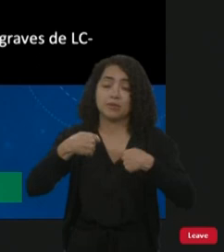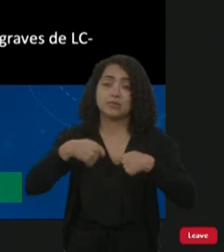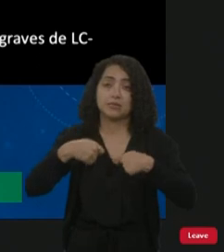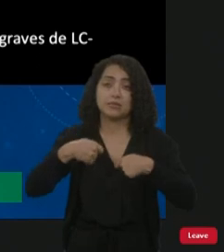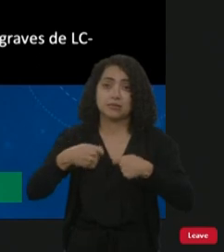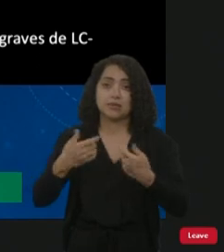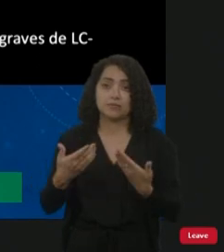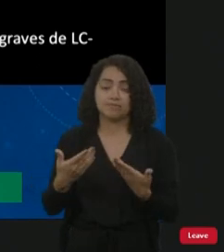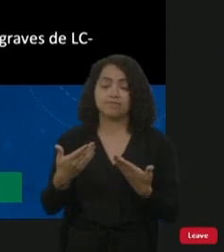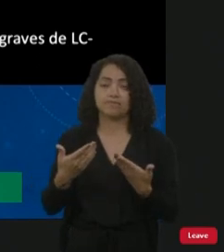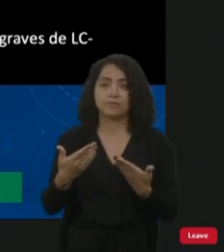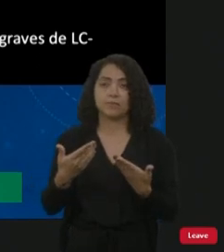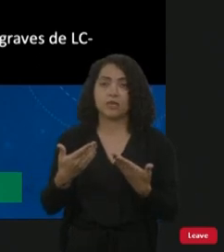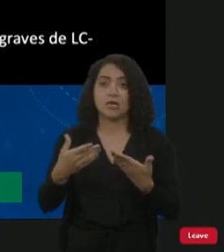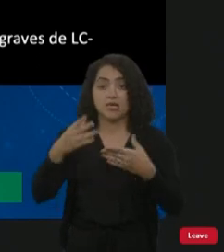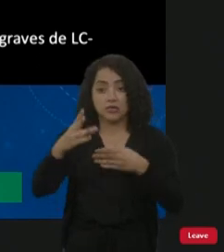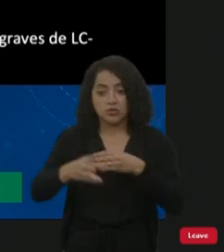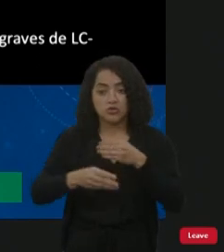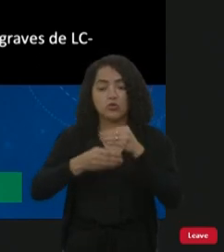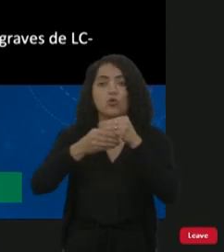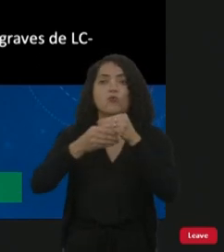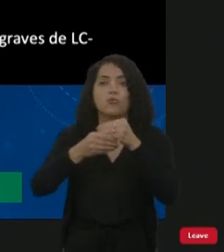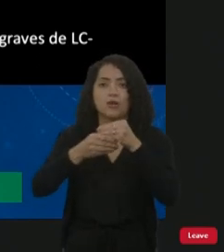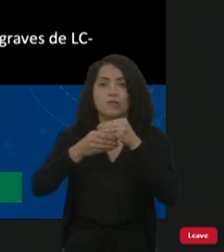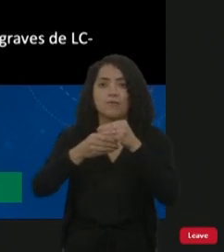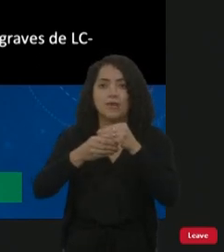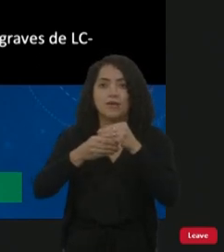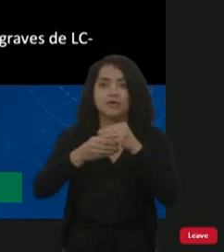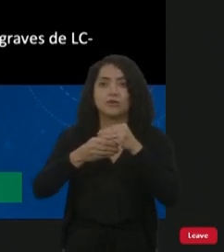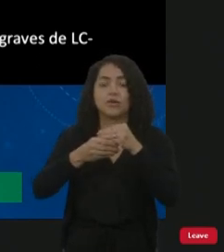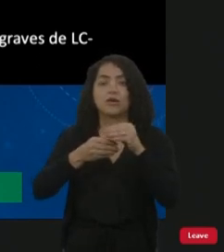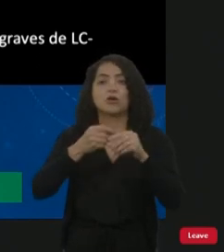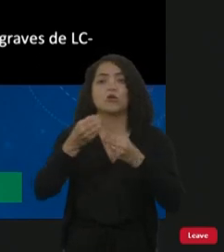gente acaba complementando essa gordura